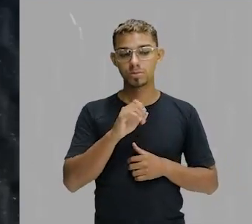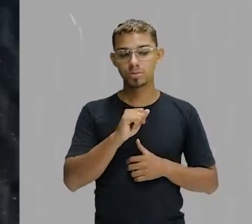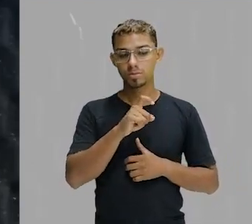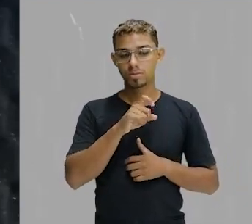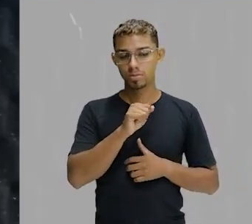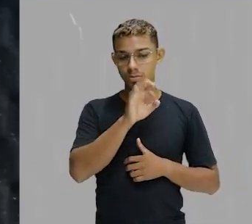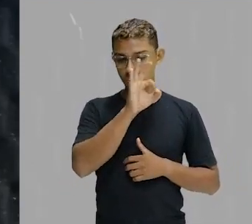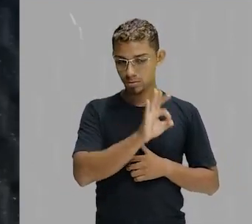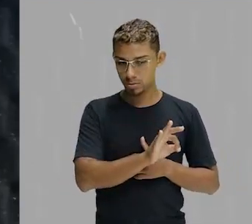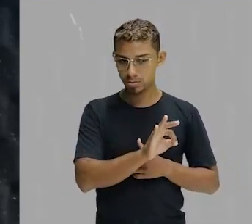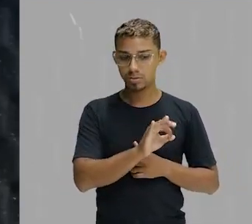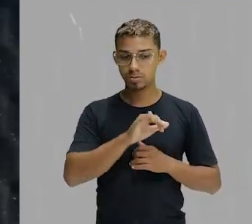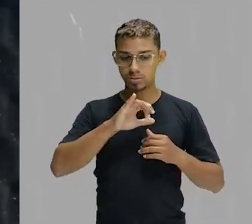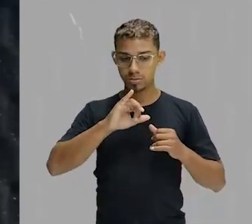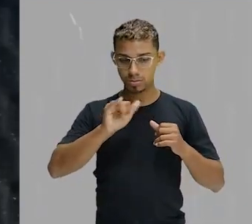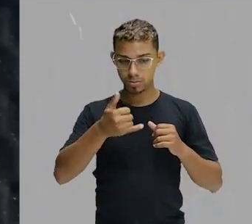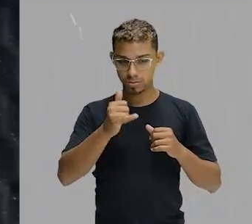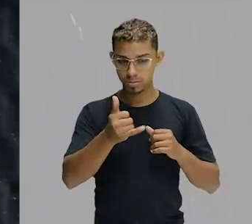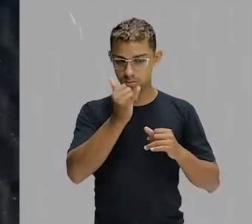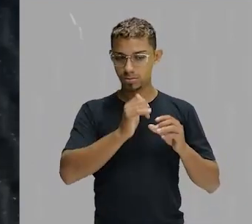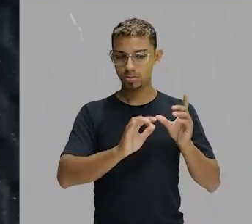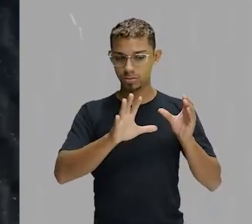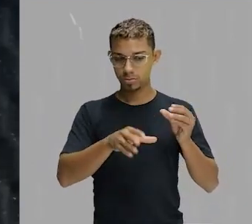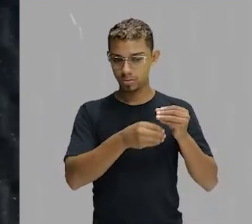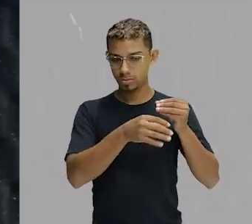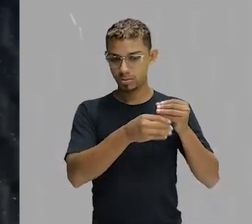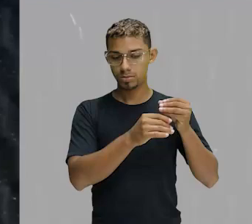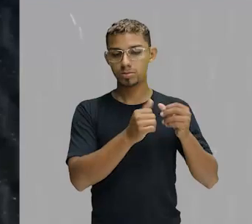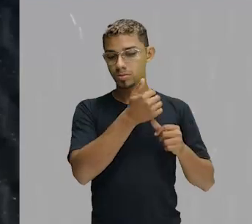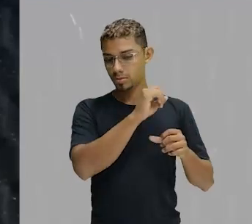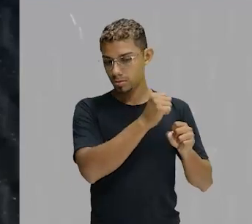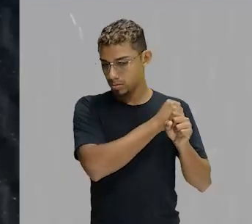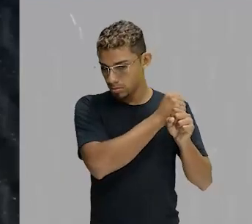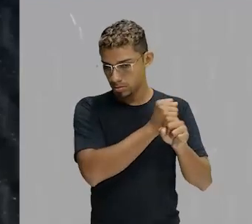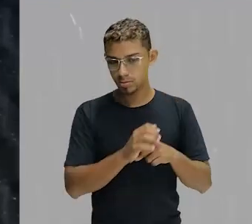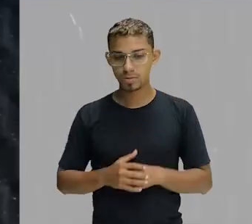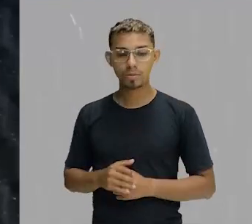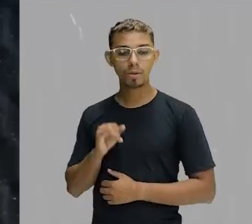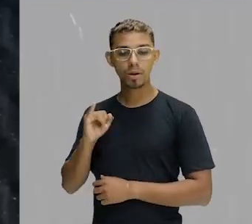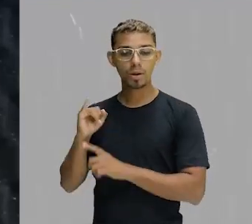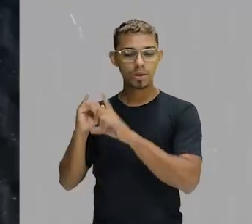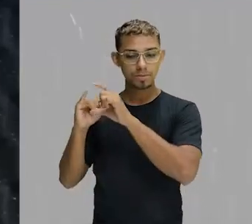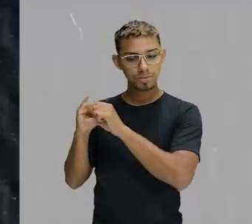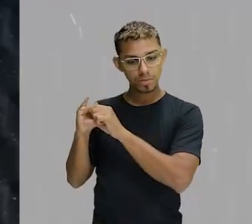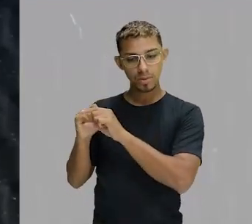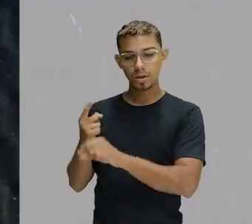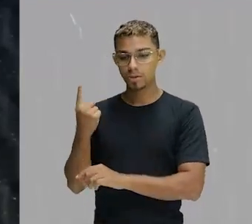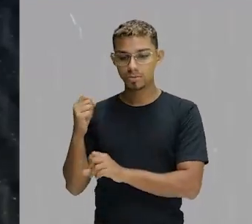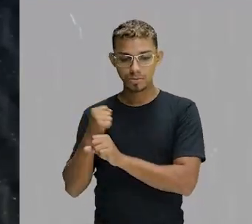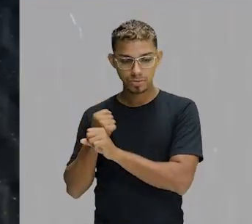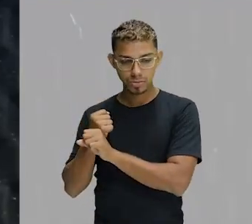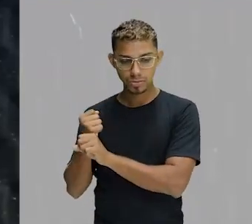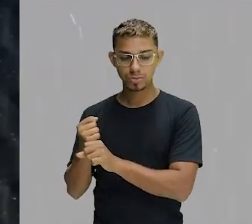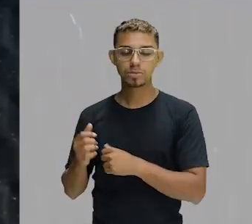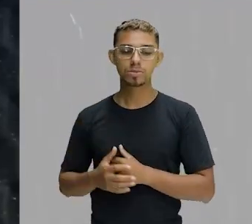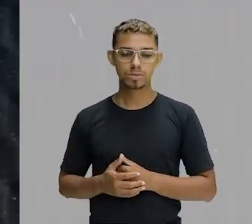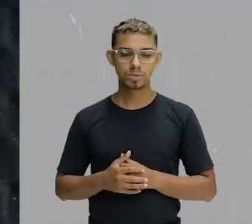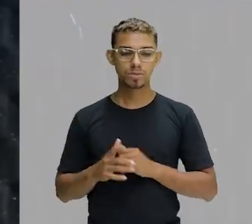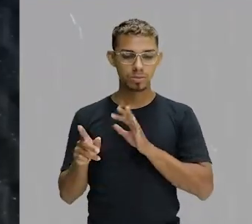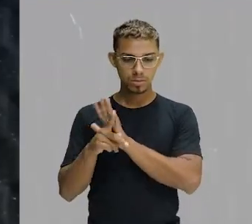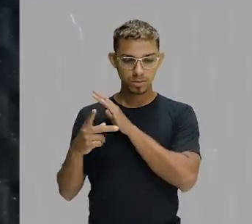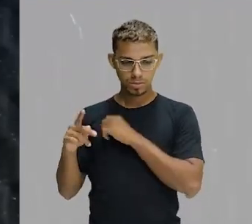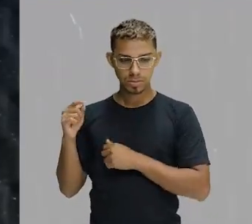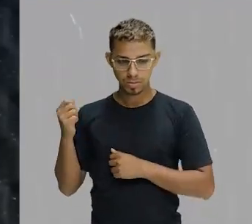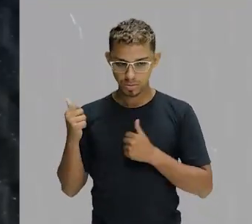em 10 anos, que foi o que ele perguntou. E o I minúsculo, a taxa de juro relativa a 1 ano, que é o que ele deu na própria